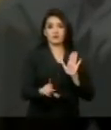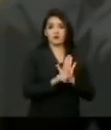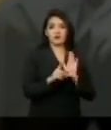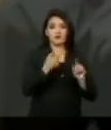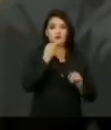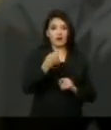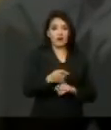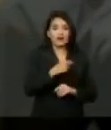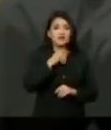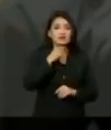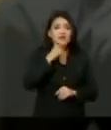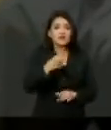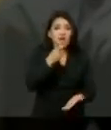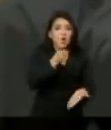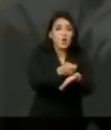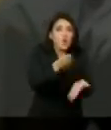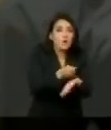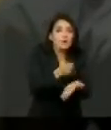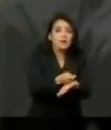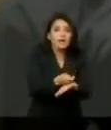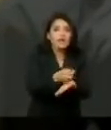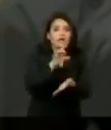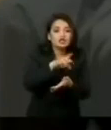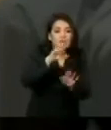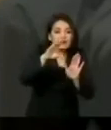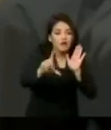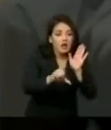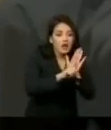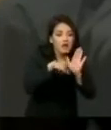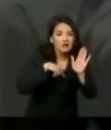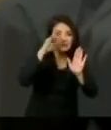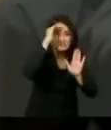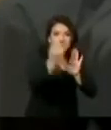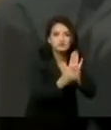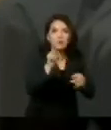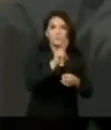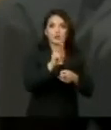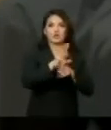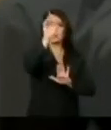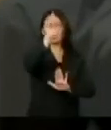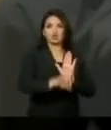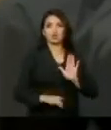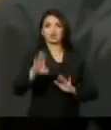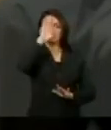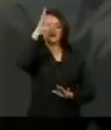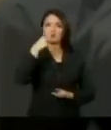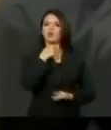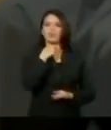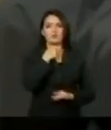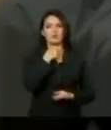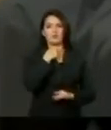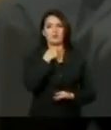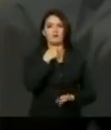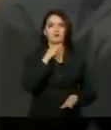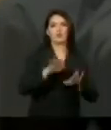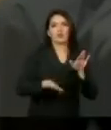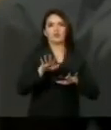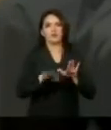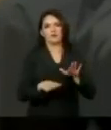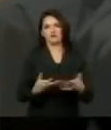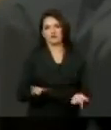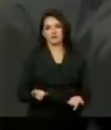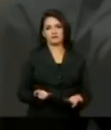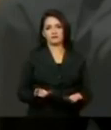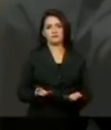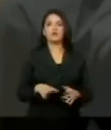será obrigado a fazer senão em virtude da lei regras constitucionais e proteção de direitos fundamentais não podem ser relativizados portanto